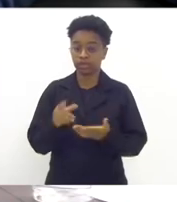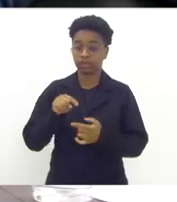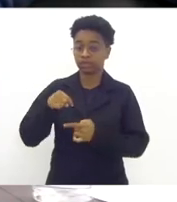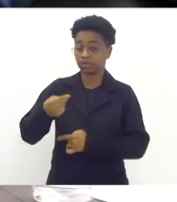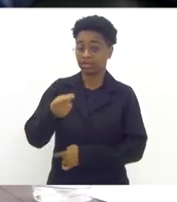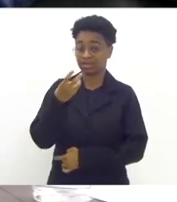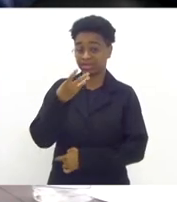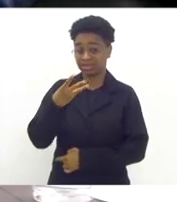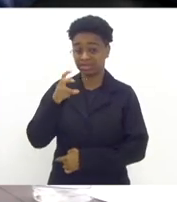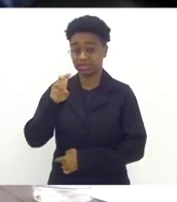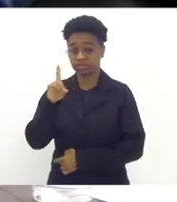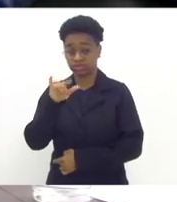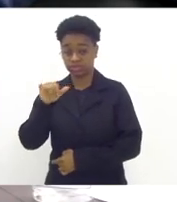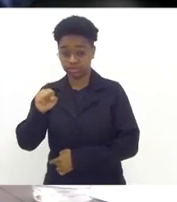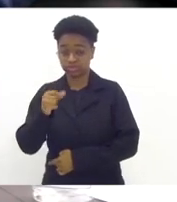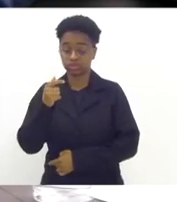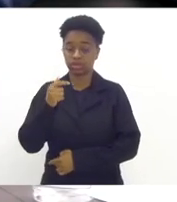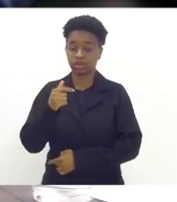depois.